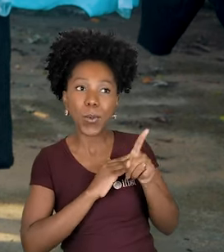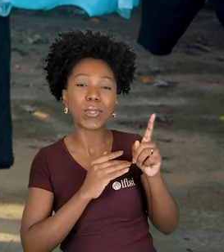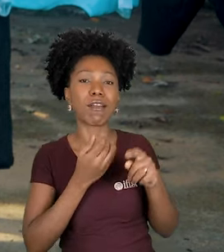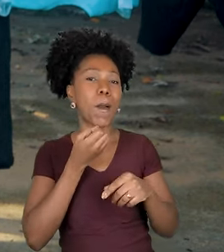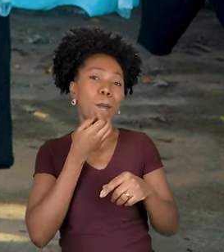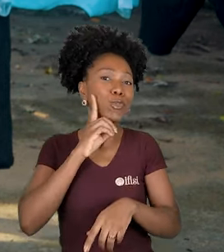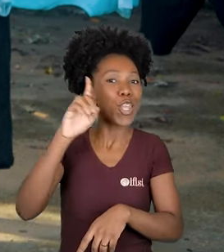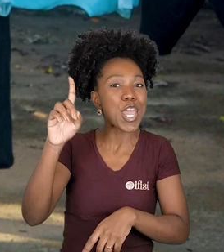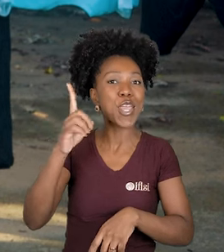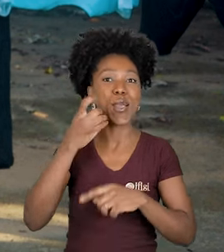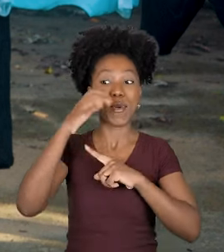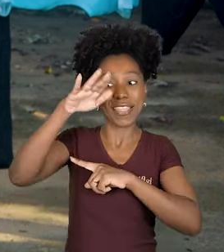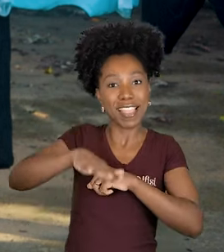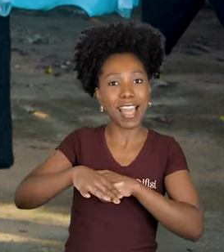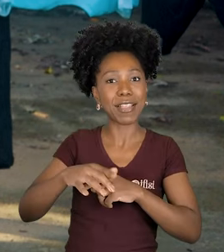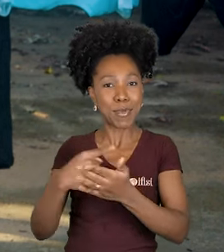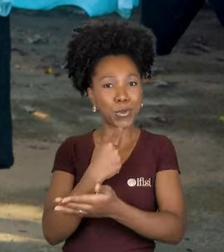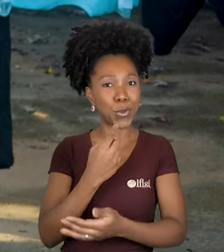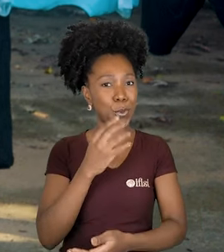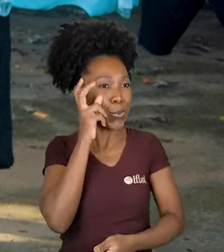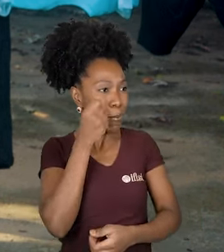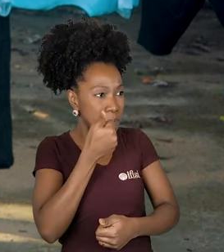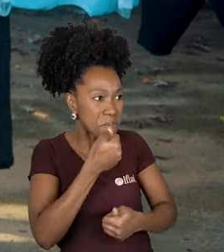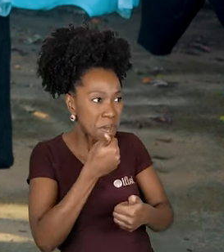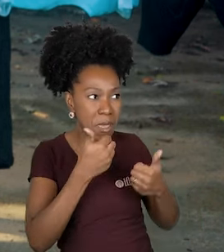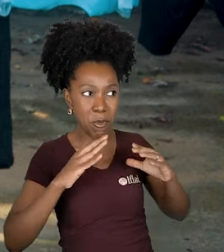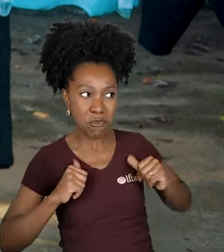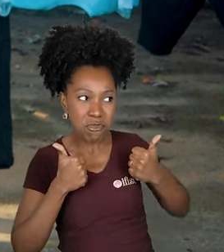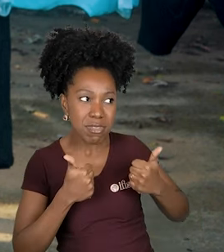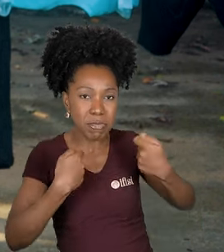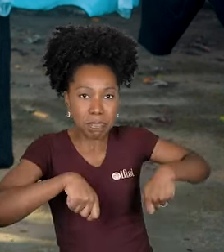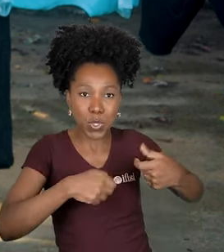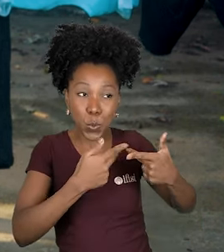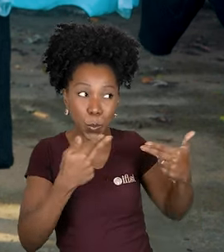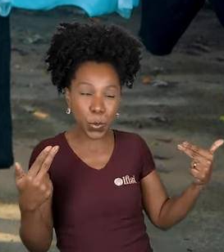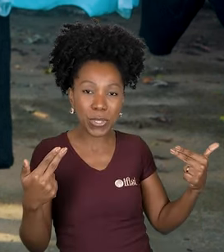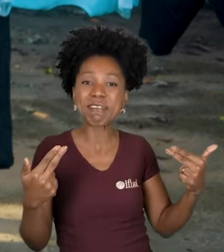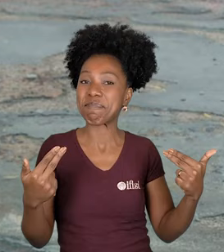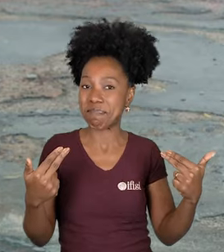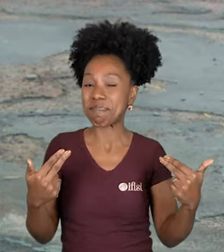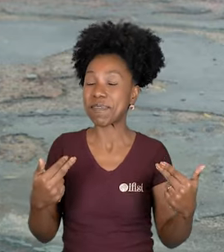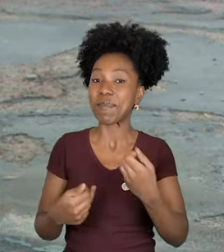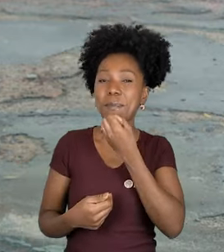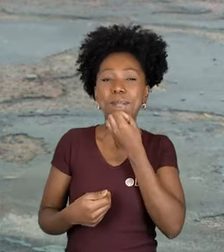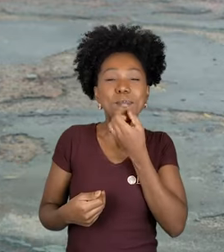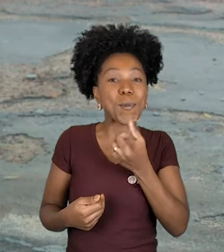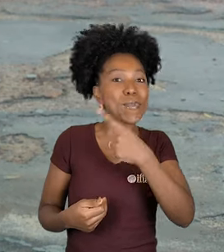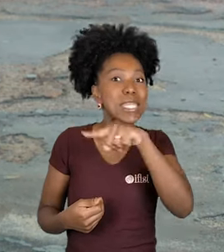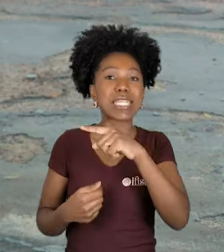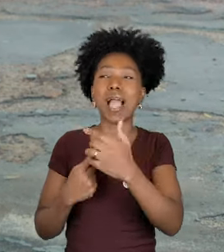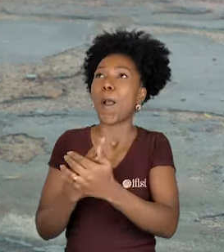está bem, bom dia, boa tarde, você dormiu bem, você está cômoda, está precisando de alguma coisa. Foi muito bom,